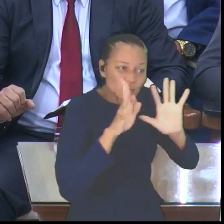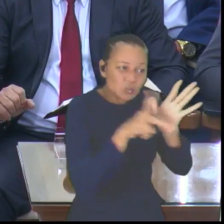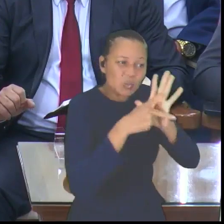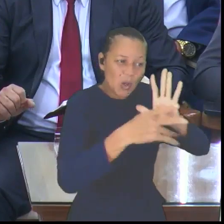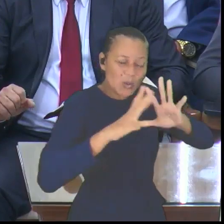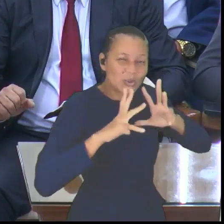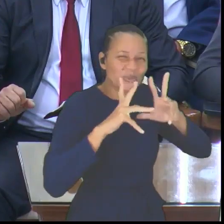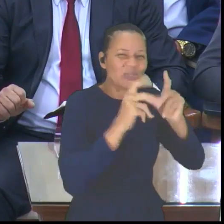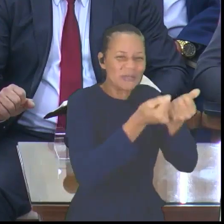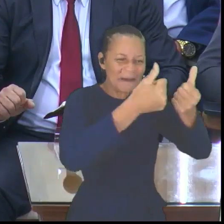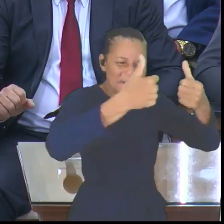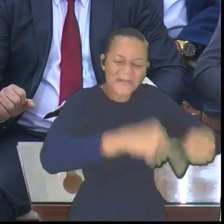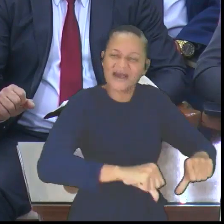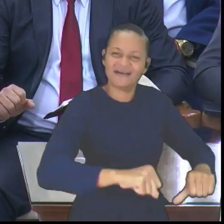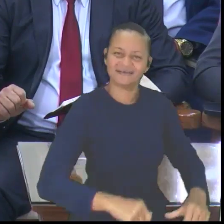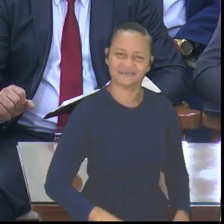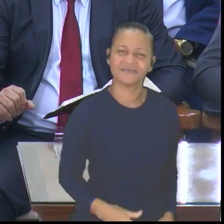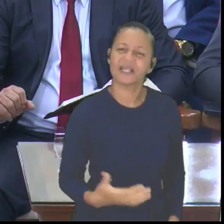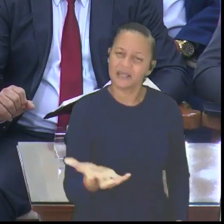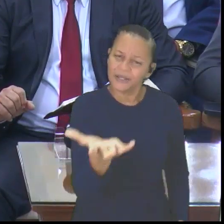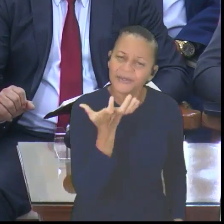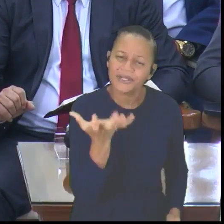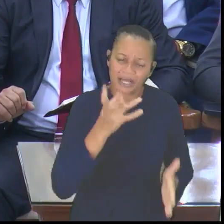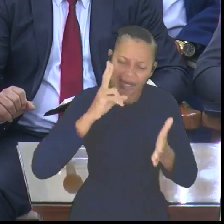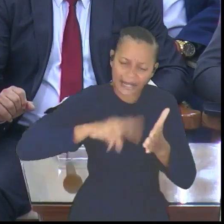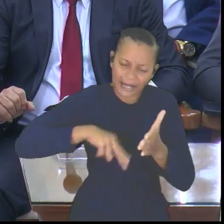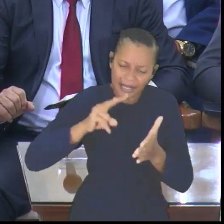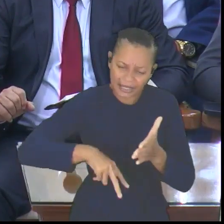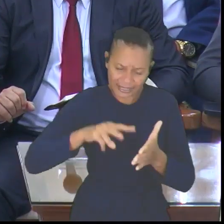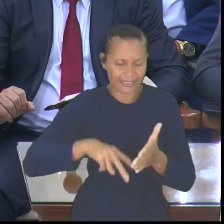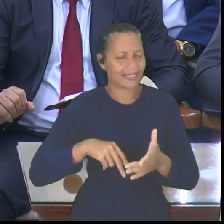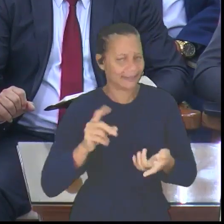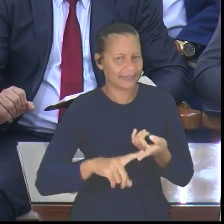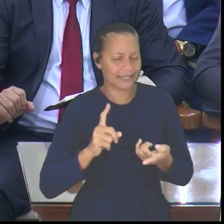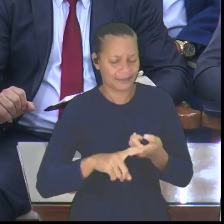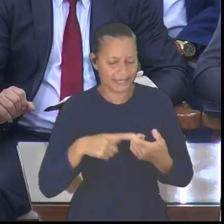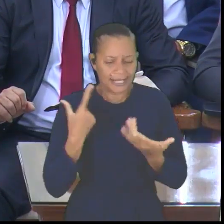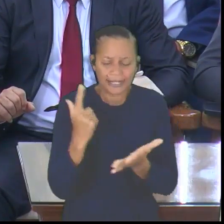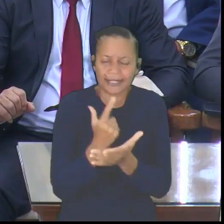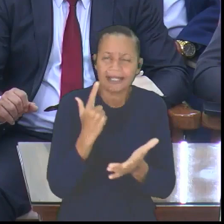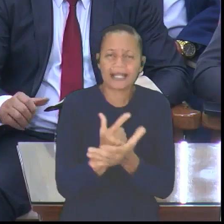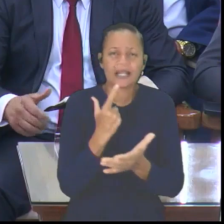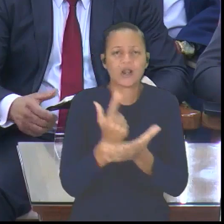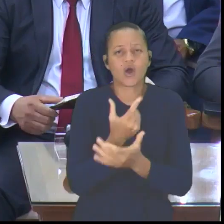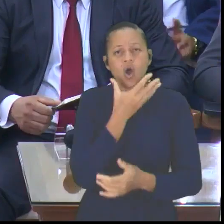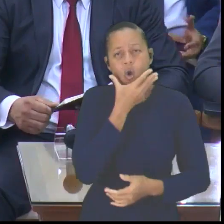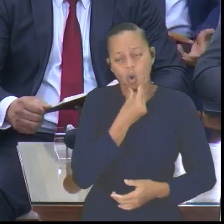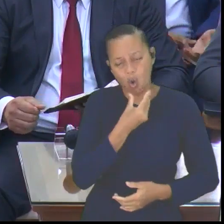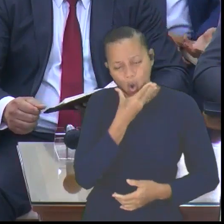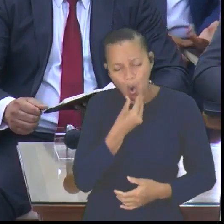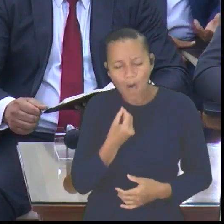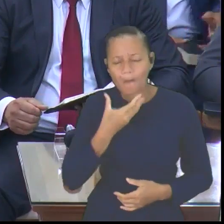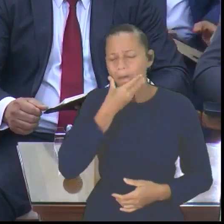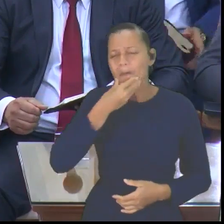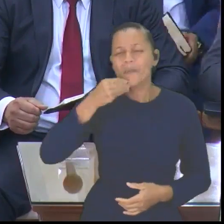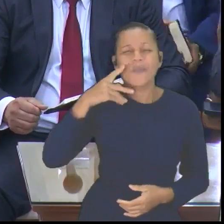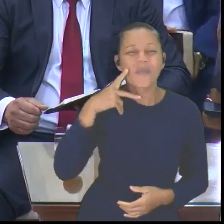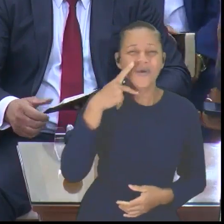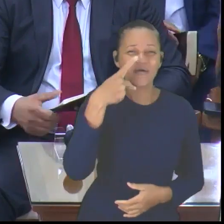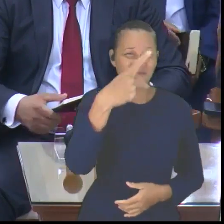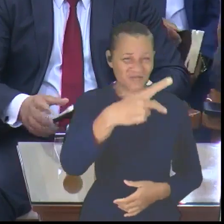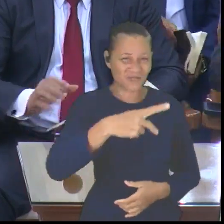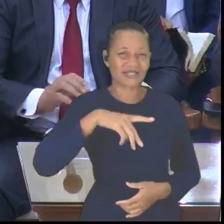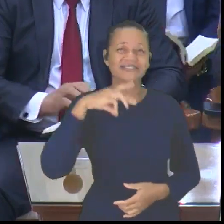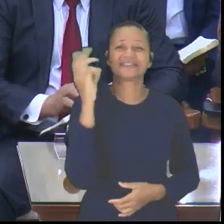será frustrado. E eu quero ler com os irmãos no livro do profeta Isaías, no capítulo de número 8 e